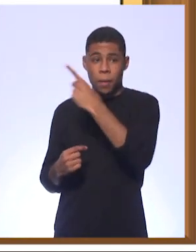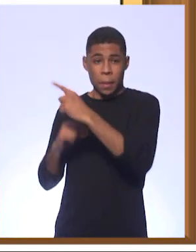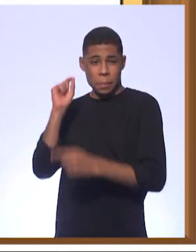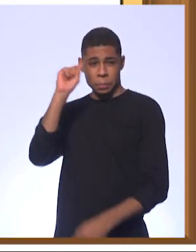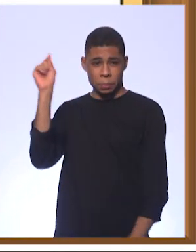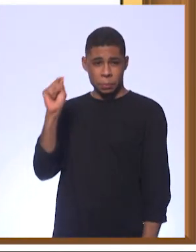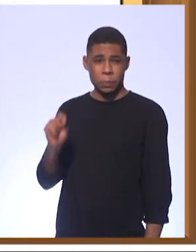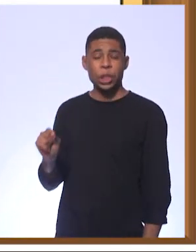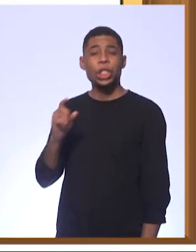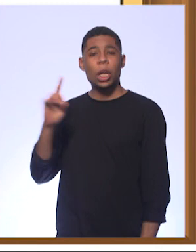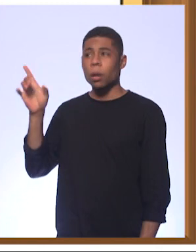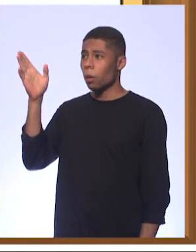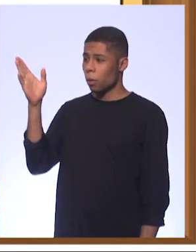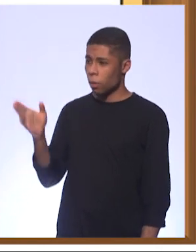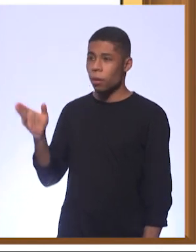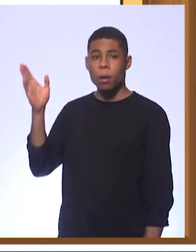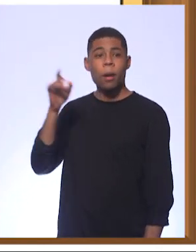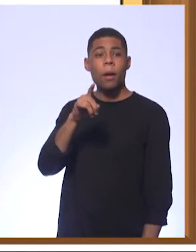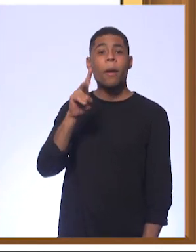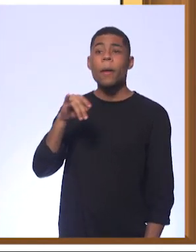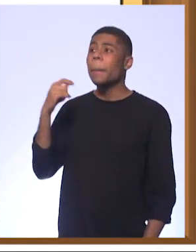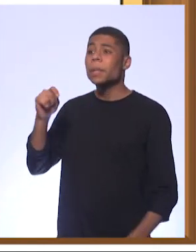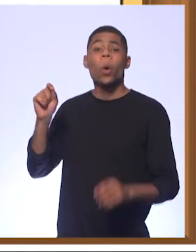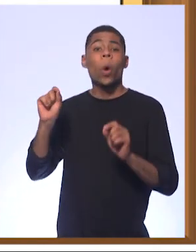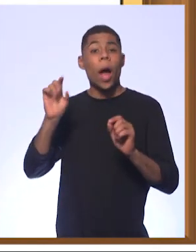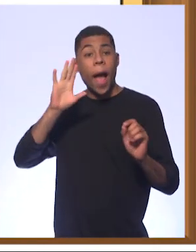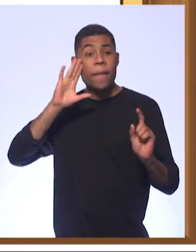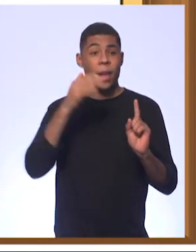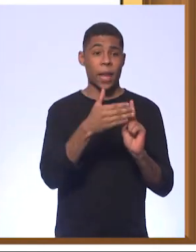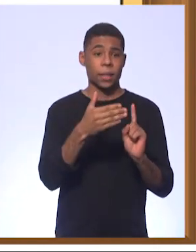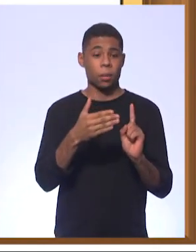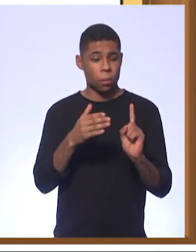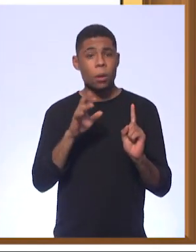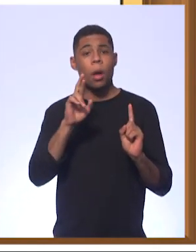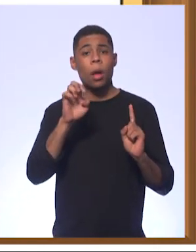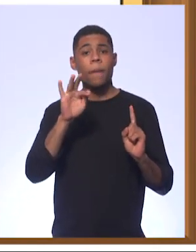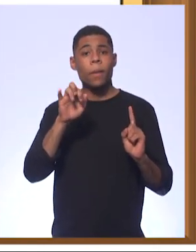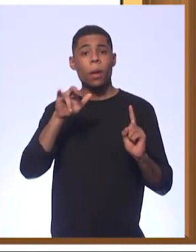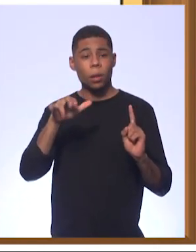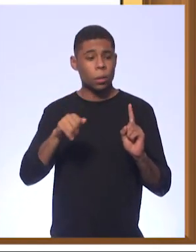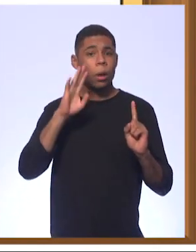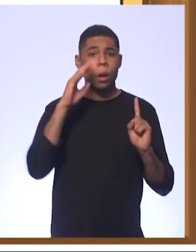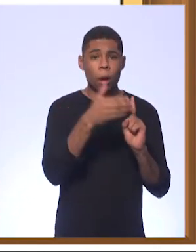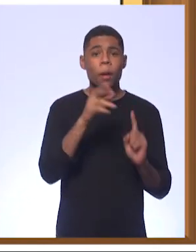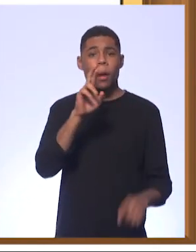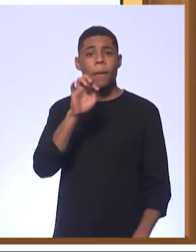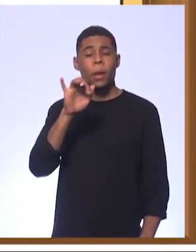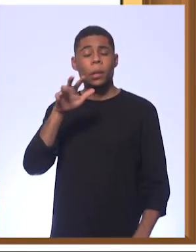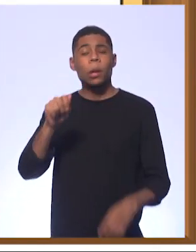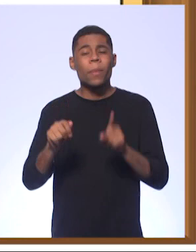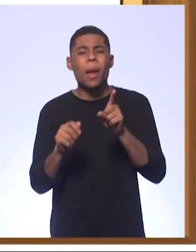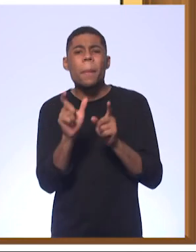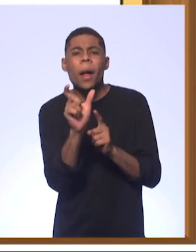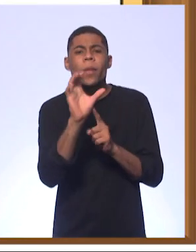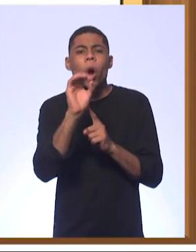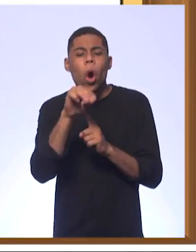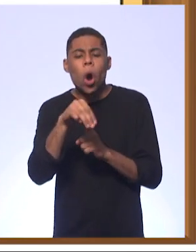Nessa trajetória, você vai precisar de referências. Então, é isso que a gente diz. A palavra competência é uma